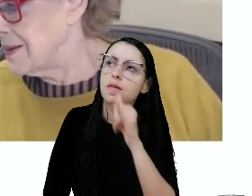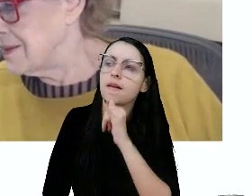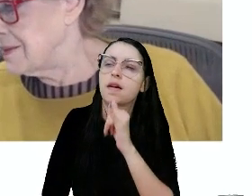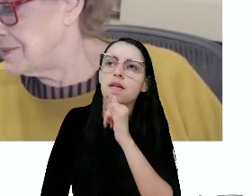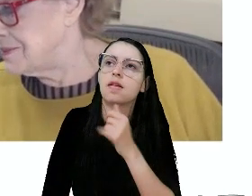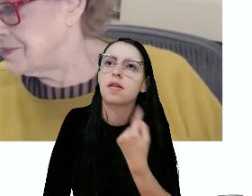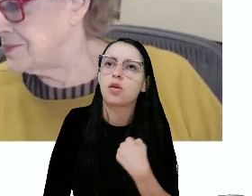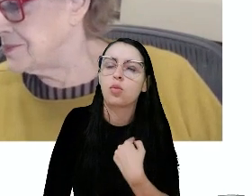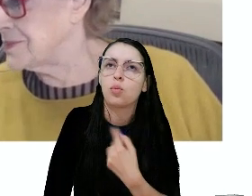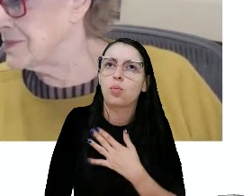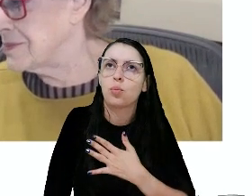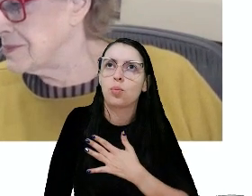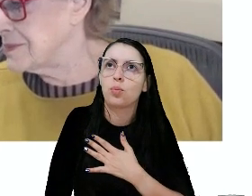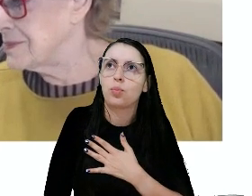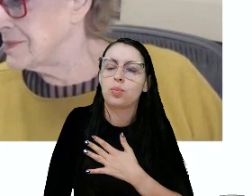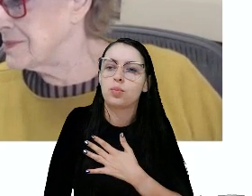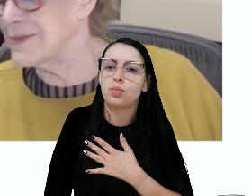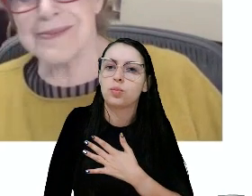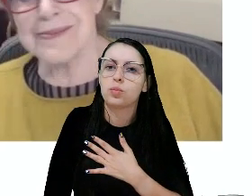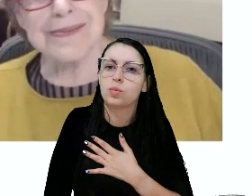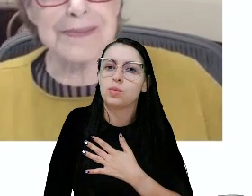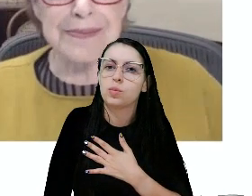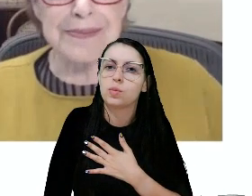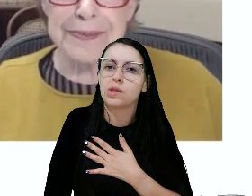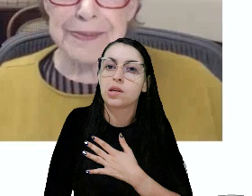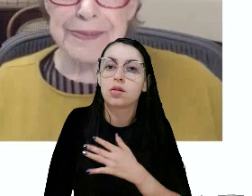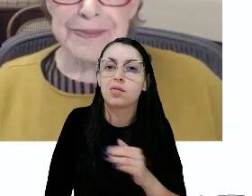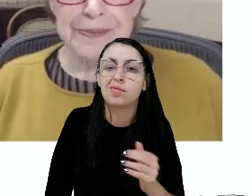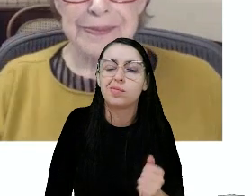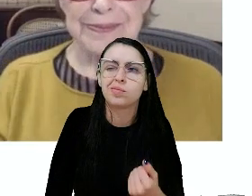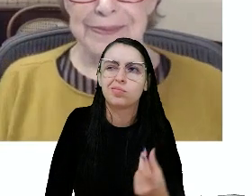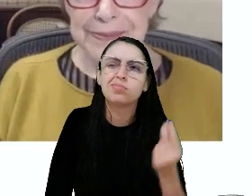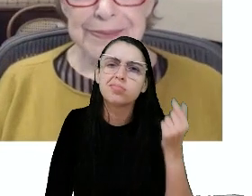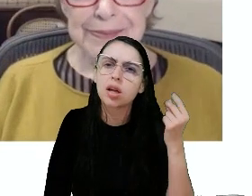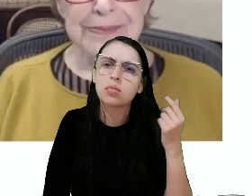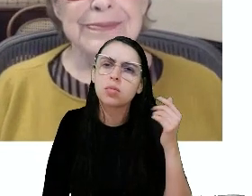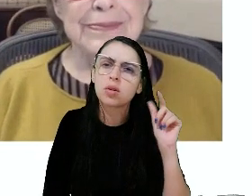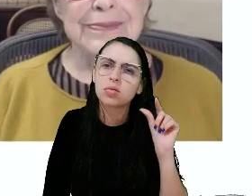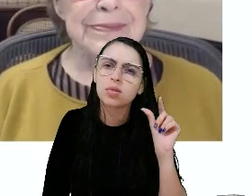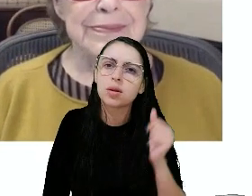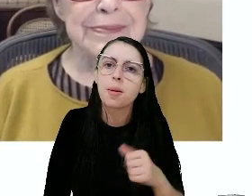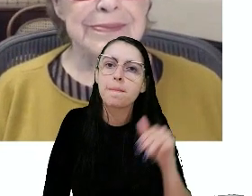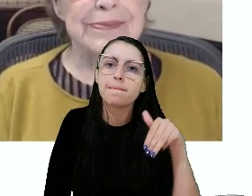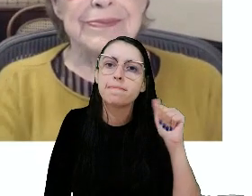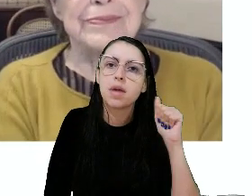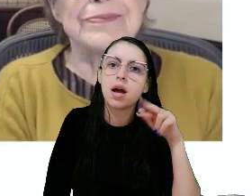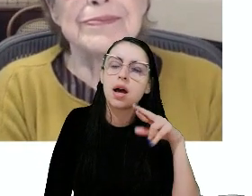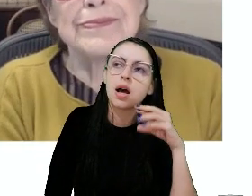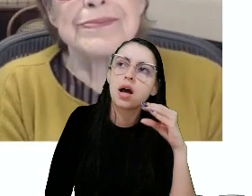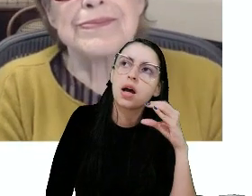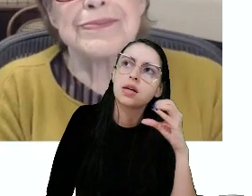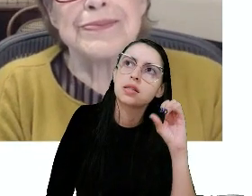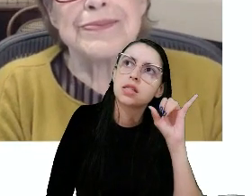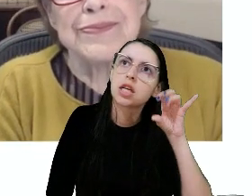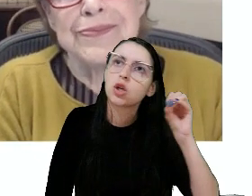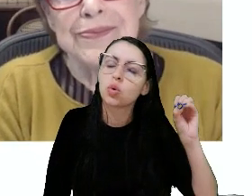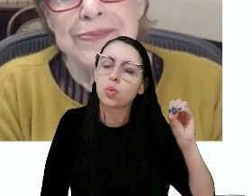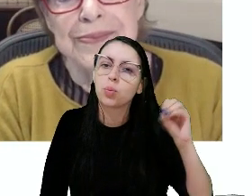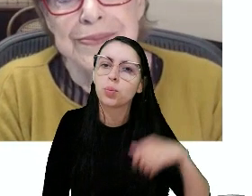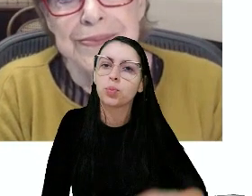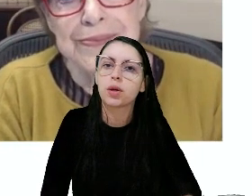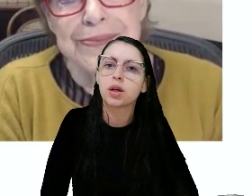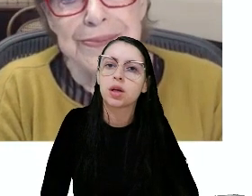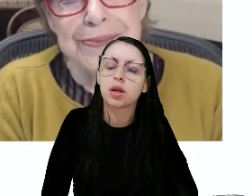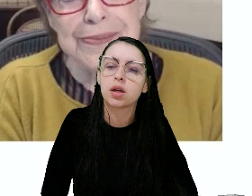por exemplo. Eu estava recentemente em Maceió, num lugar chamado Vergel do